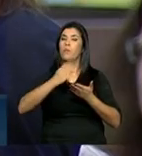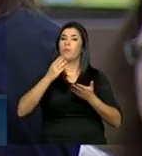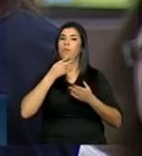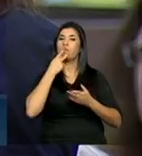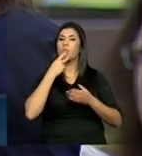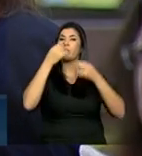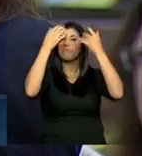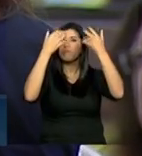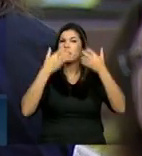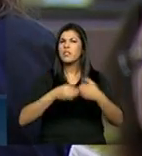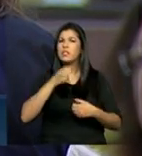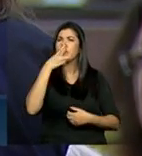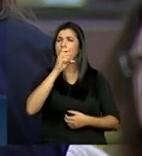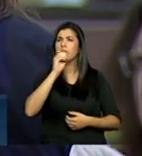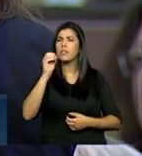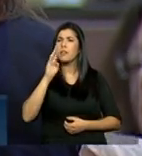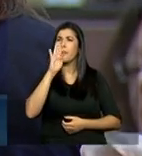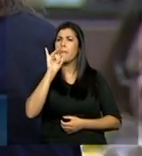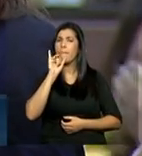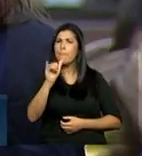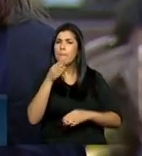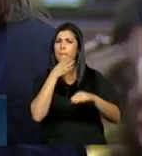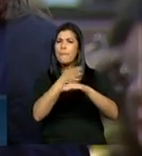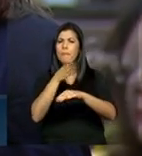do release está